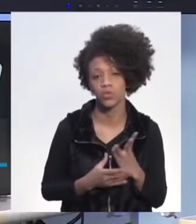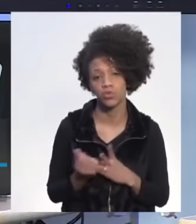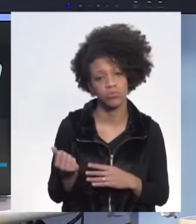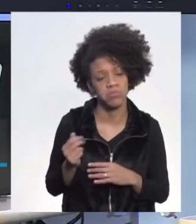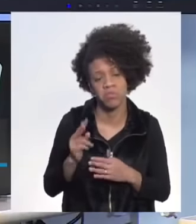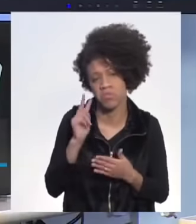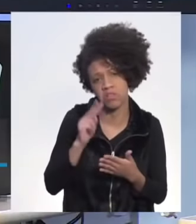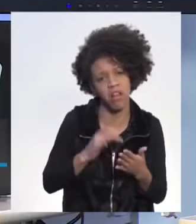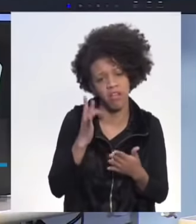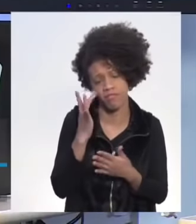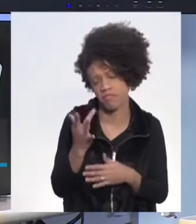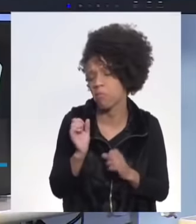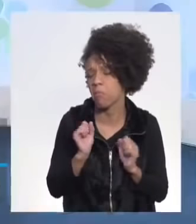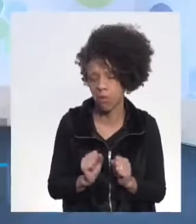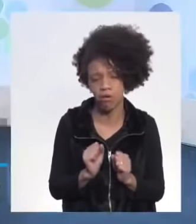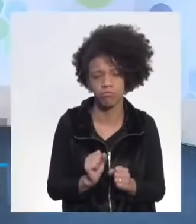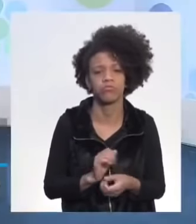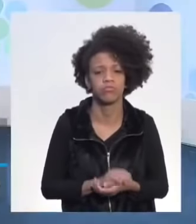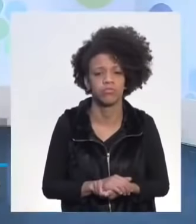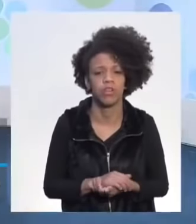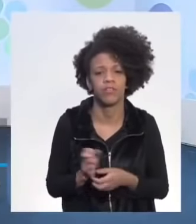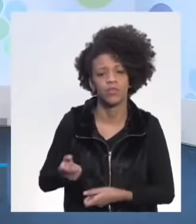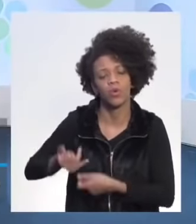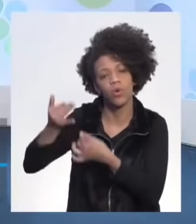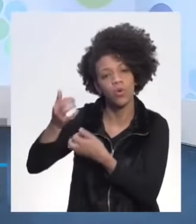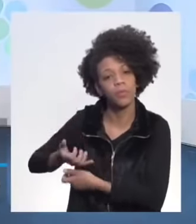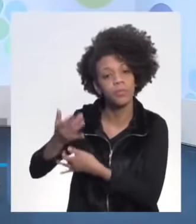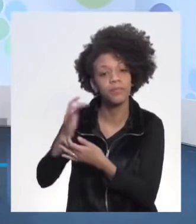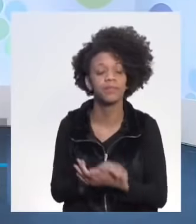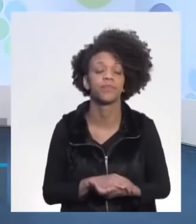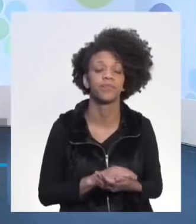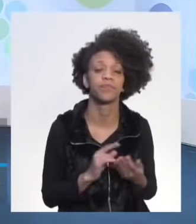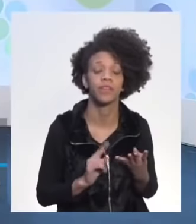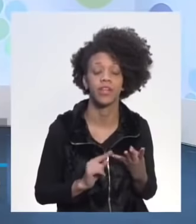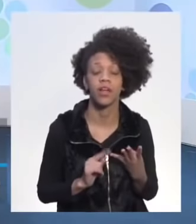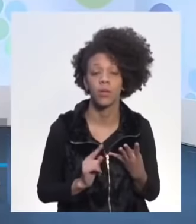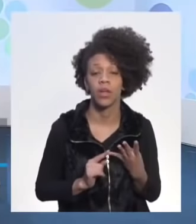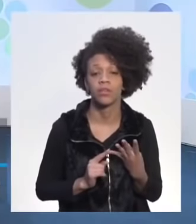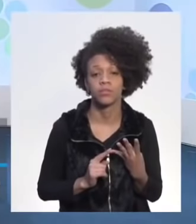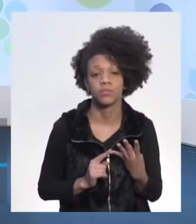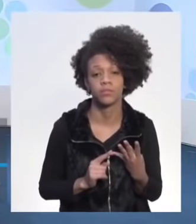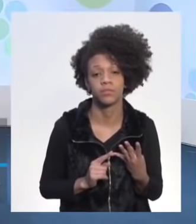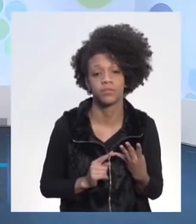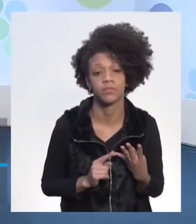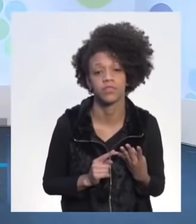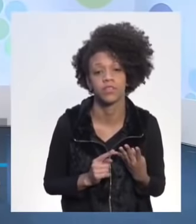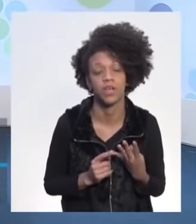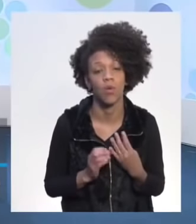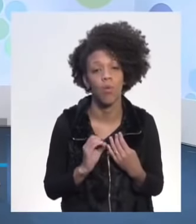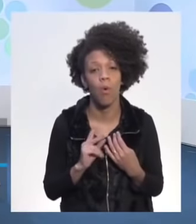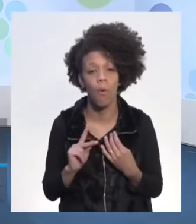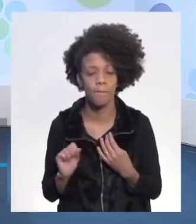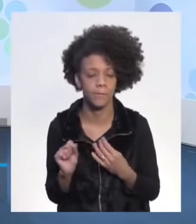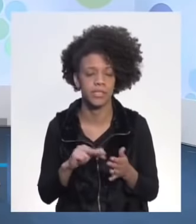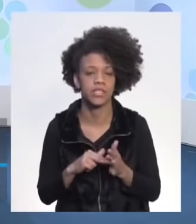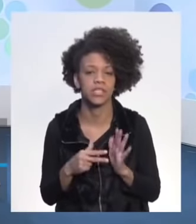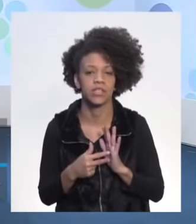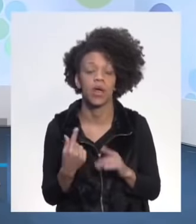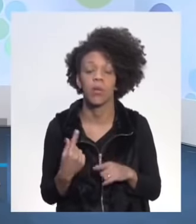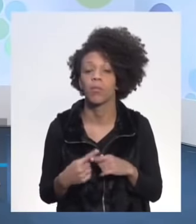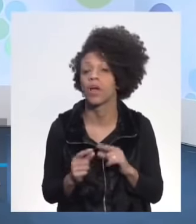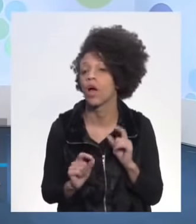ler junto para facilitar pode, também, é, porque assim eu vou subindo. E aí ela colocou que na 4, que o ops significa porque